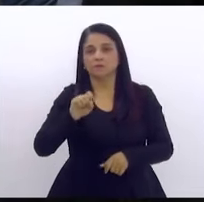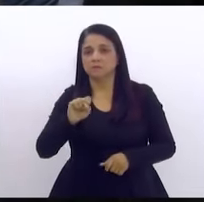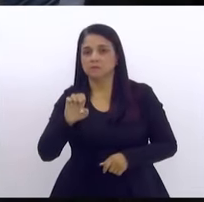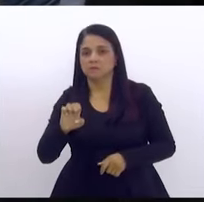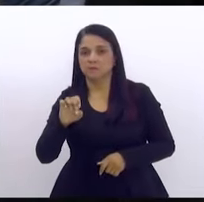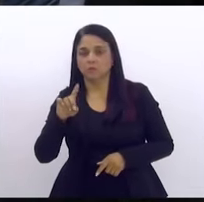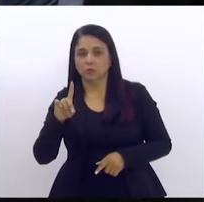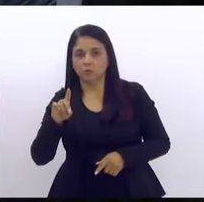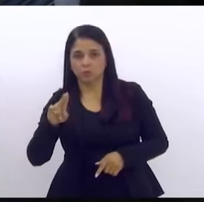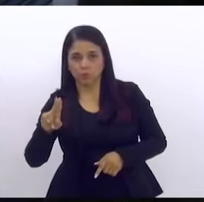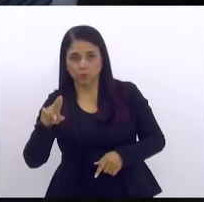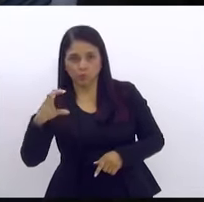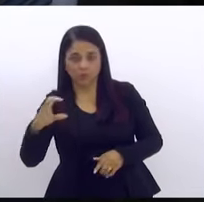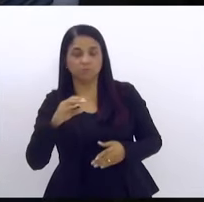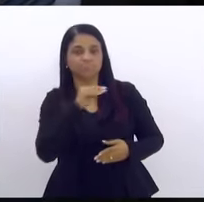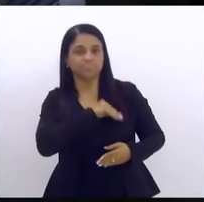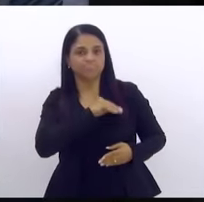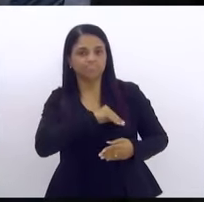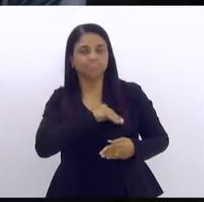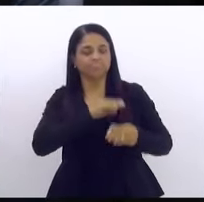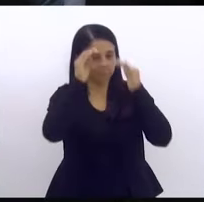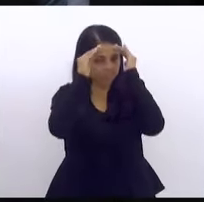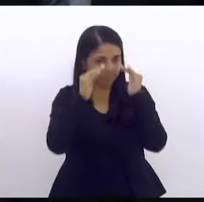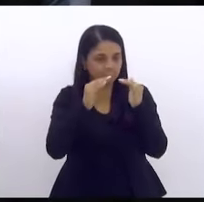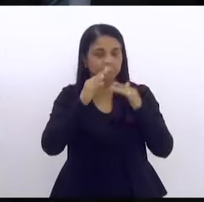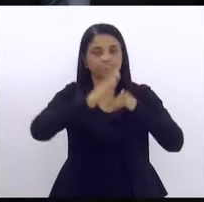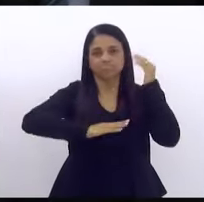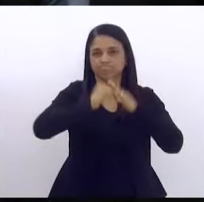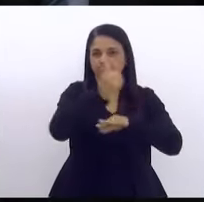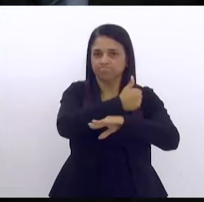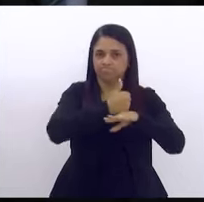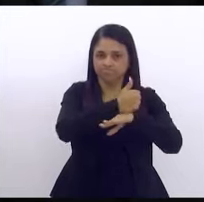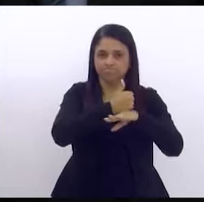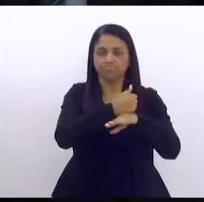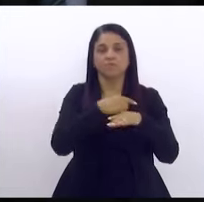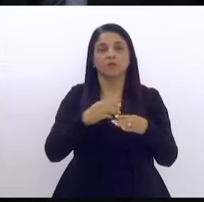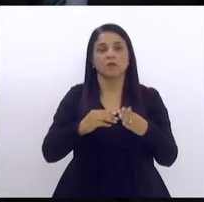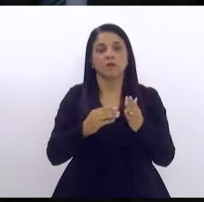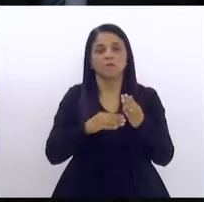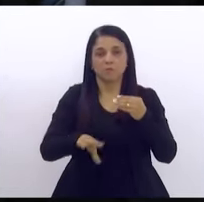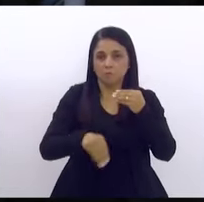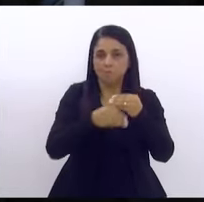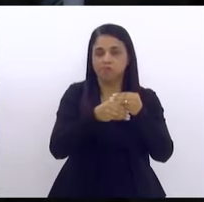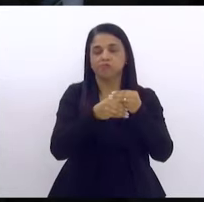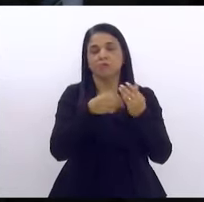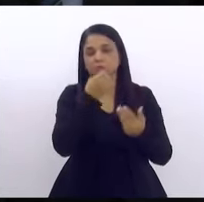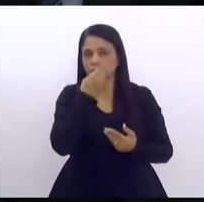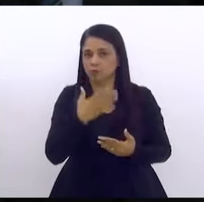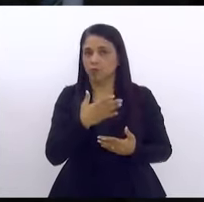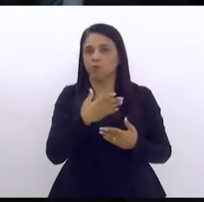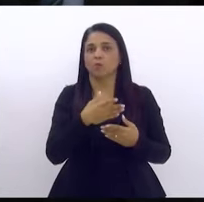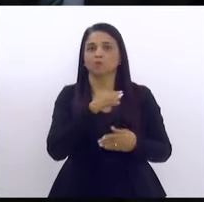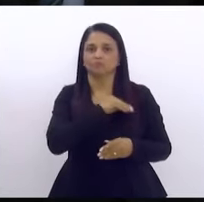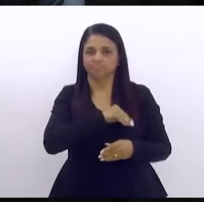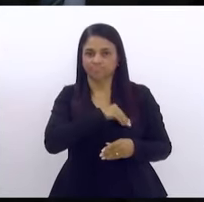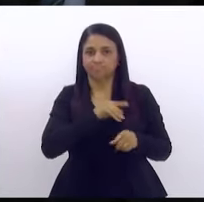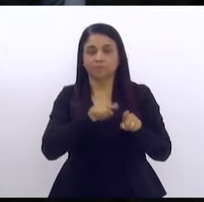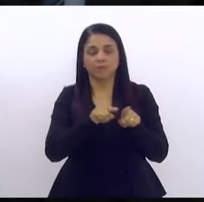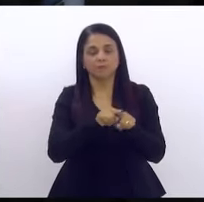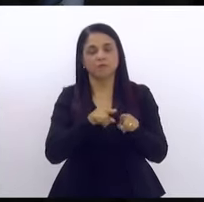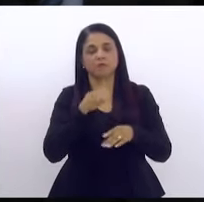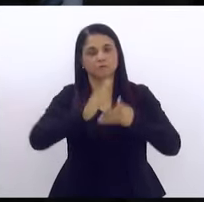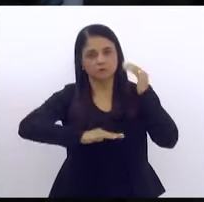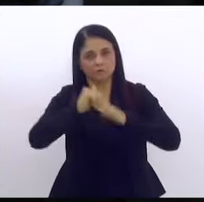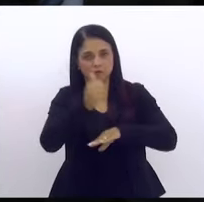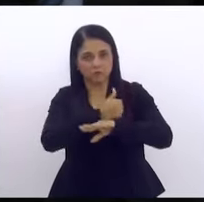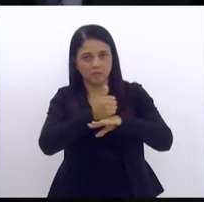gente tenha o piso com as carreiras respeitadas, porque abono Fundeb é muito bom para um ano difícil que nem esse. Mas o que os profissionais da educação